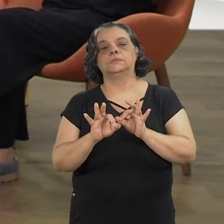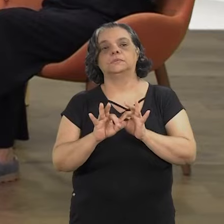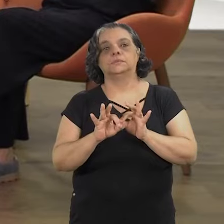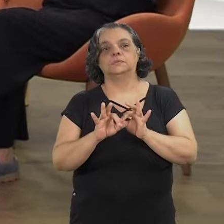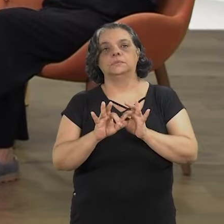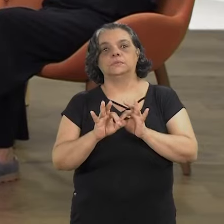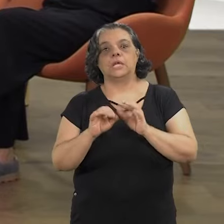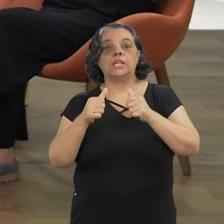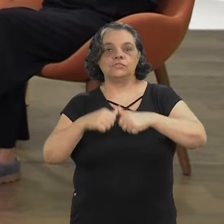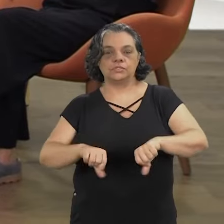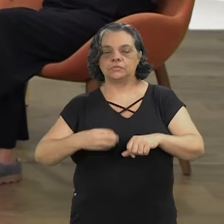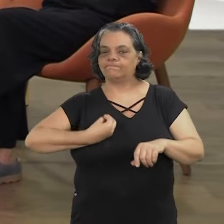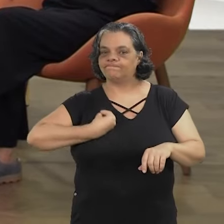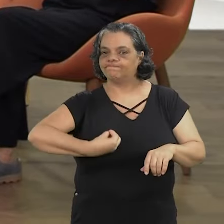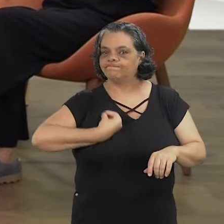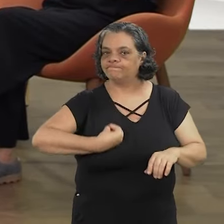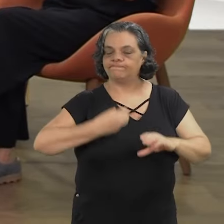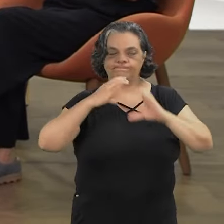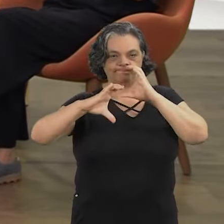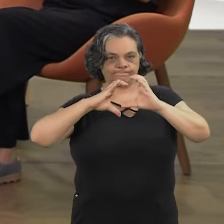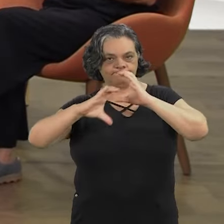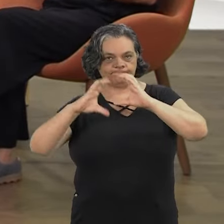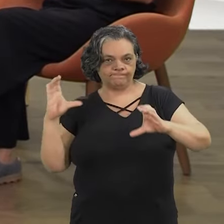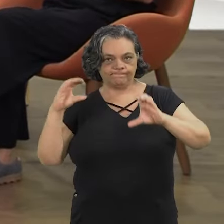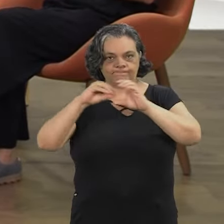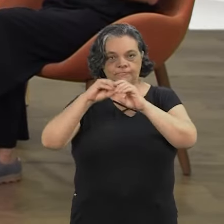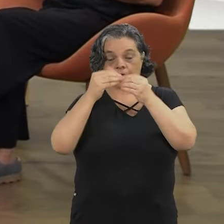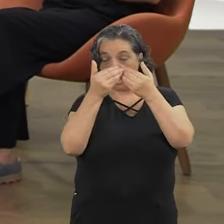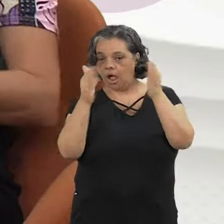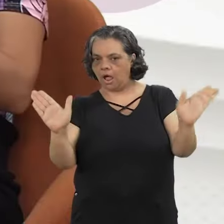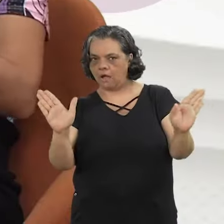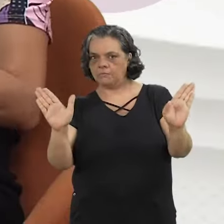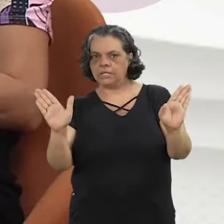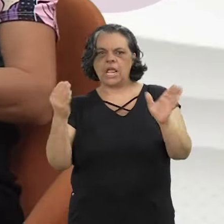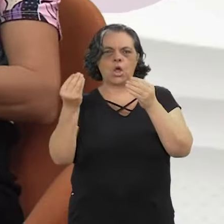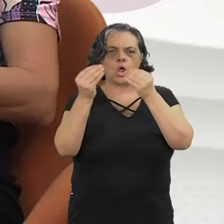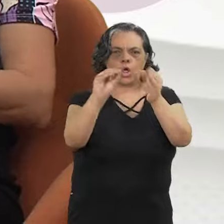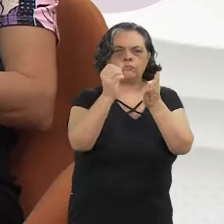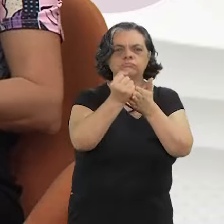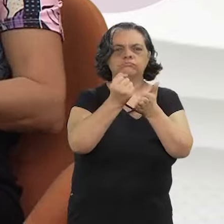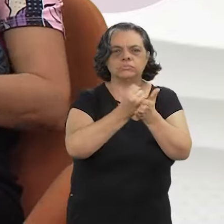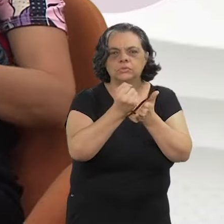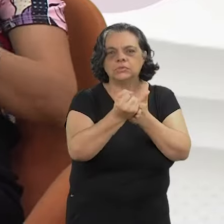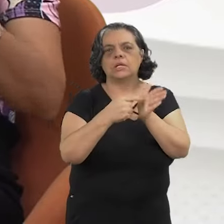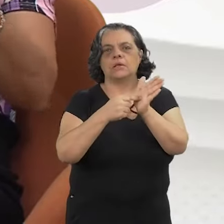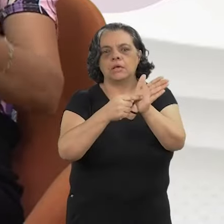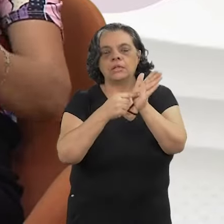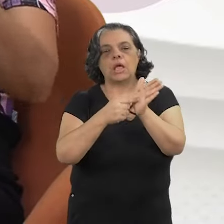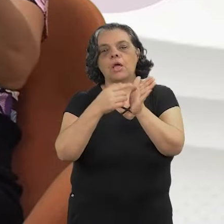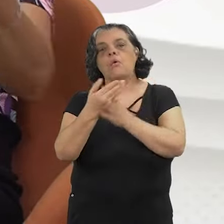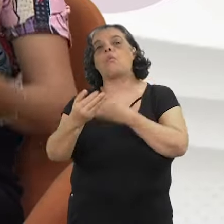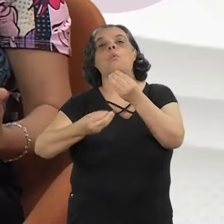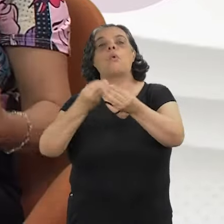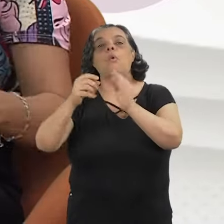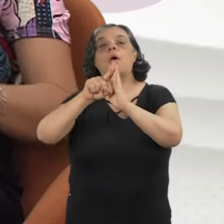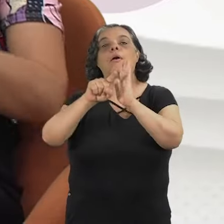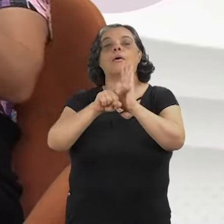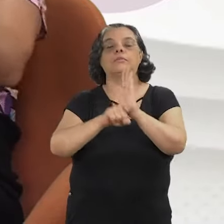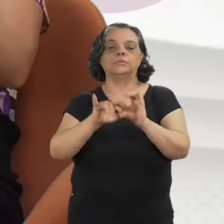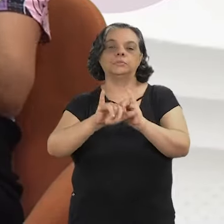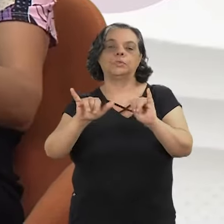eh esteja presente a comunicação pública de esp espo abre espaço lance editais de ocupação da faixa né da grade de